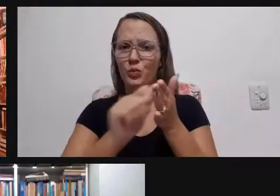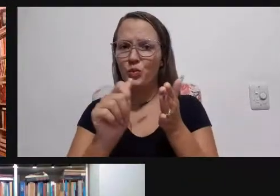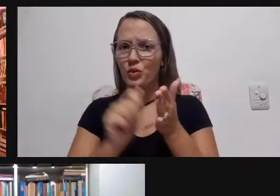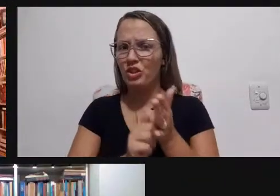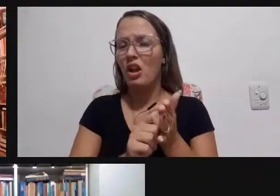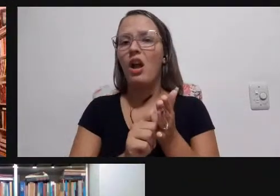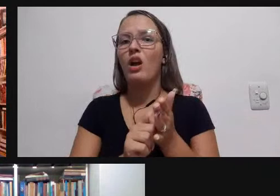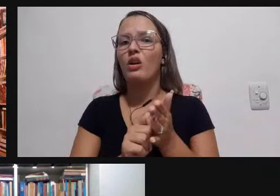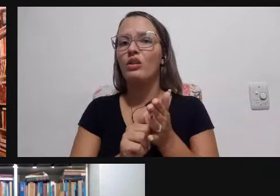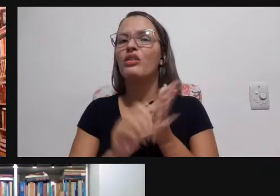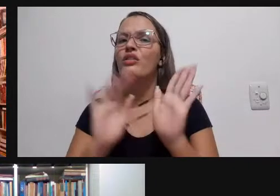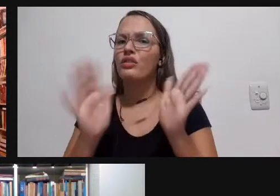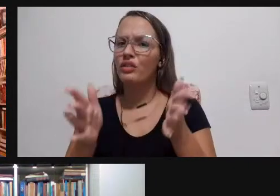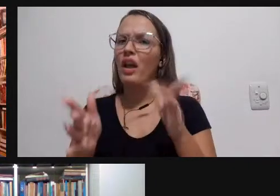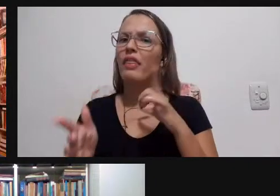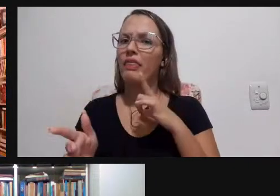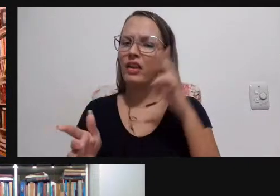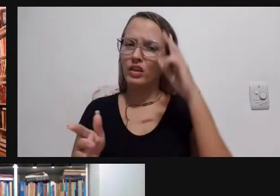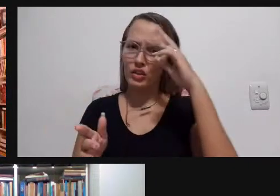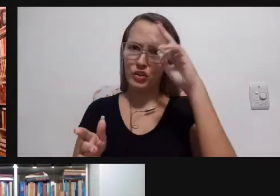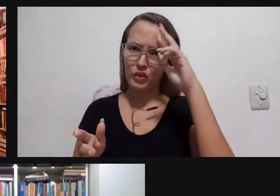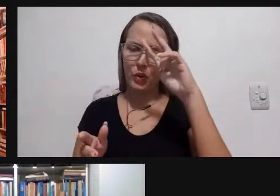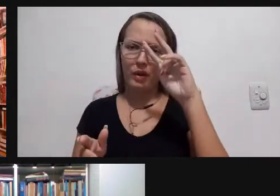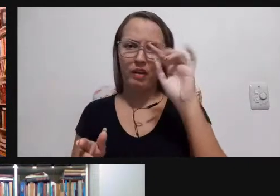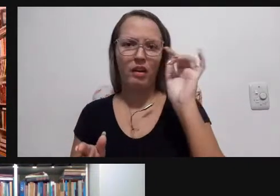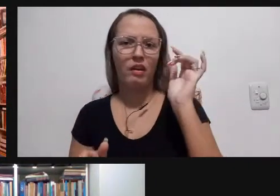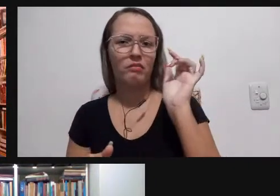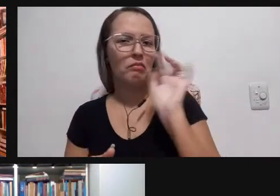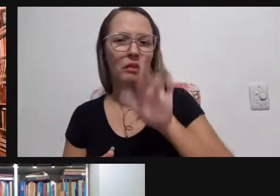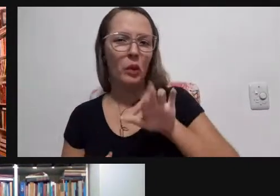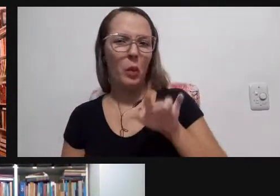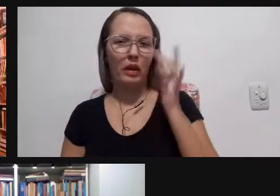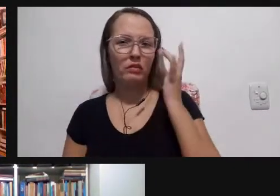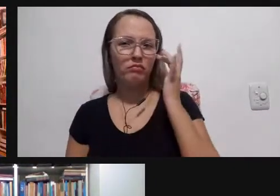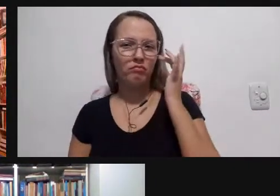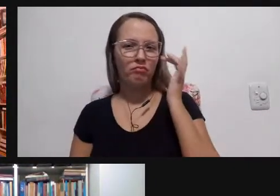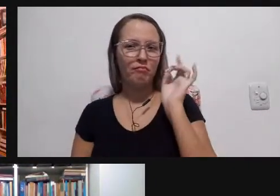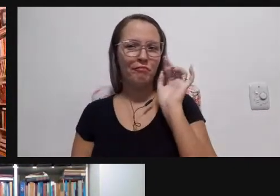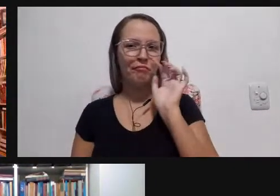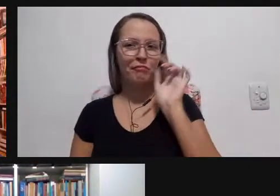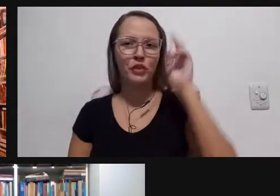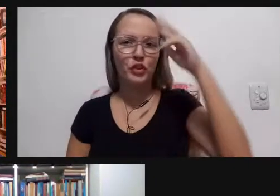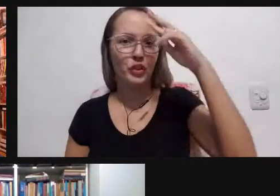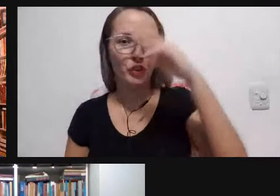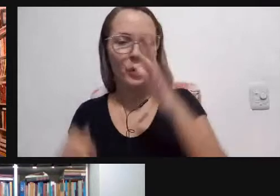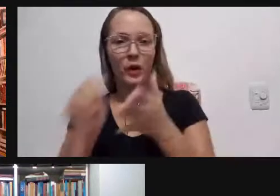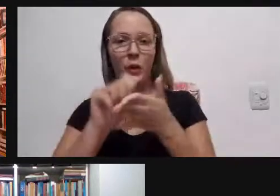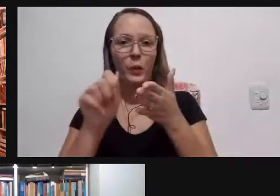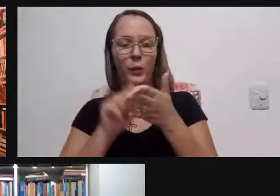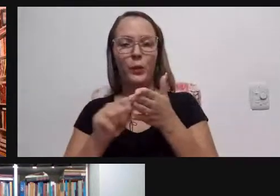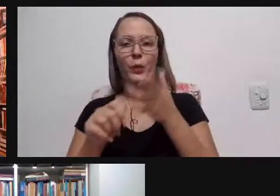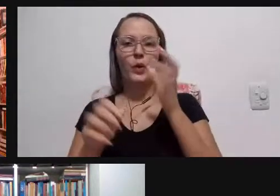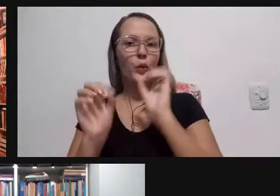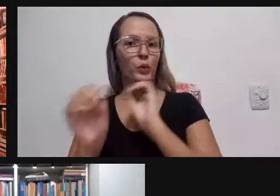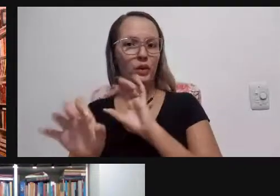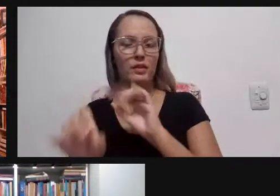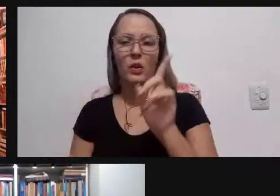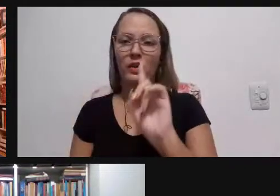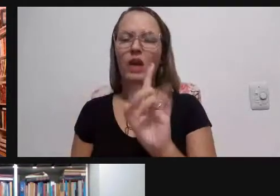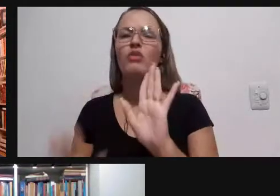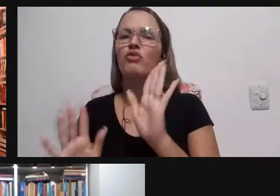não. Ela entrevistou colegas da Adélia de França, ela entrevistou ex-alunos, e ela fala, ela discute isso, né? O